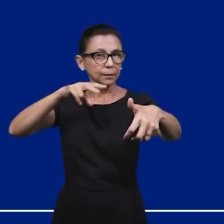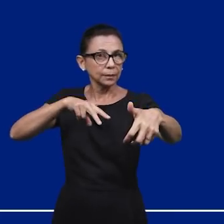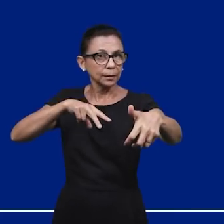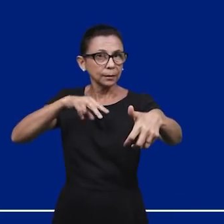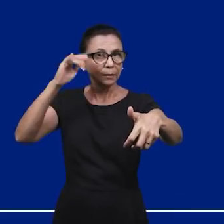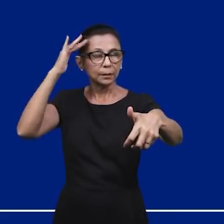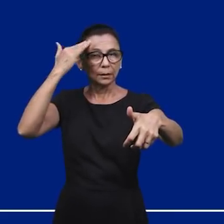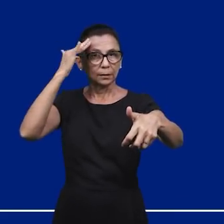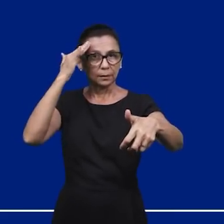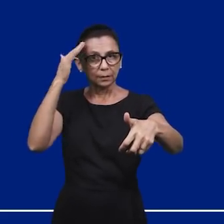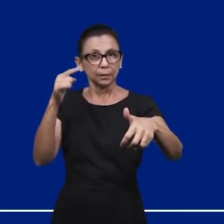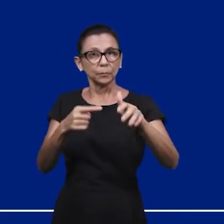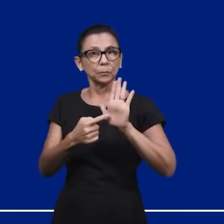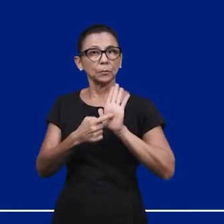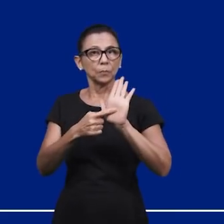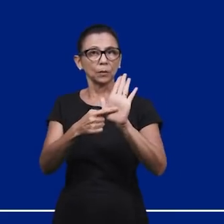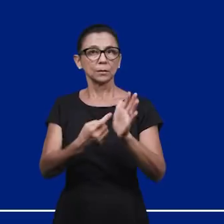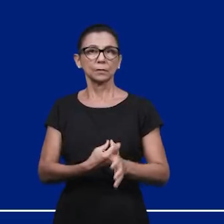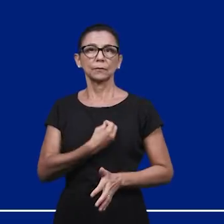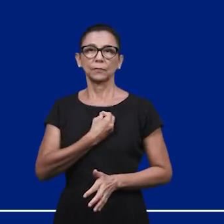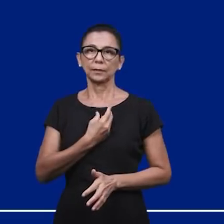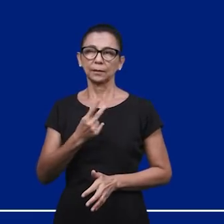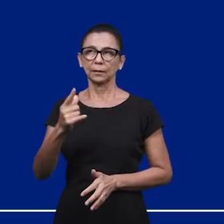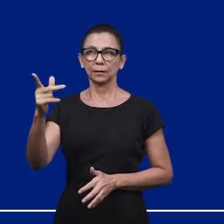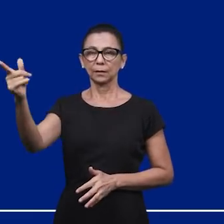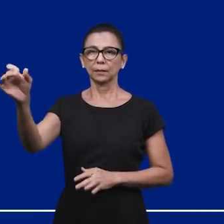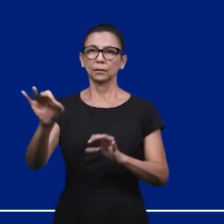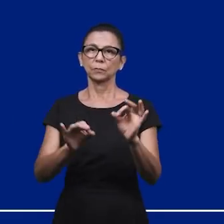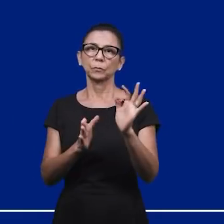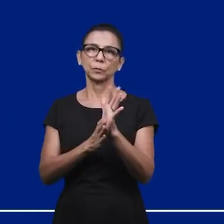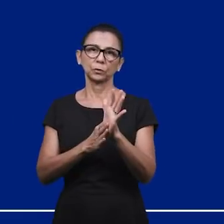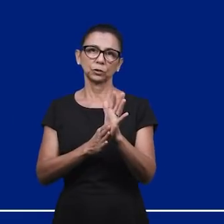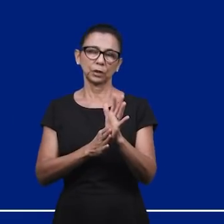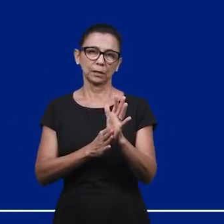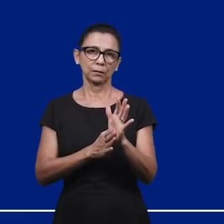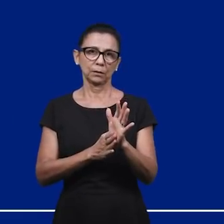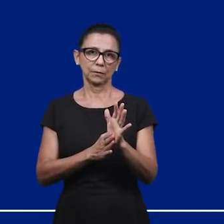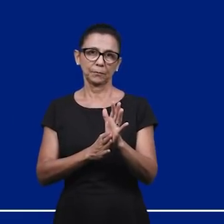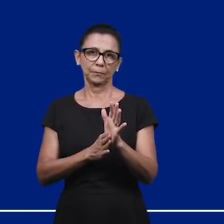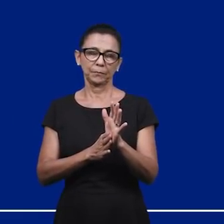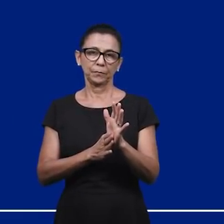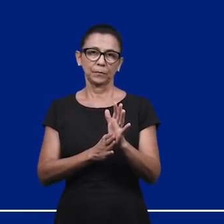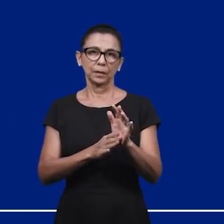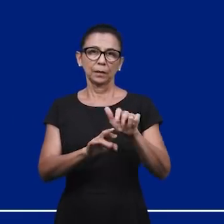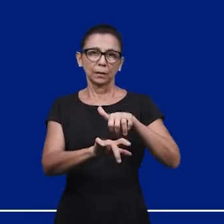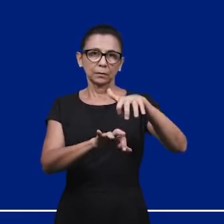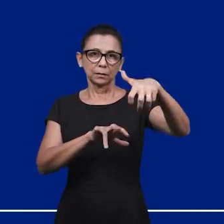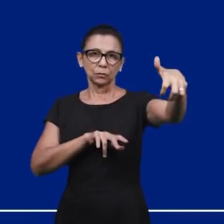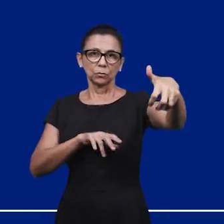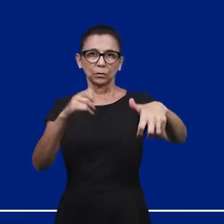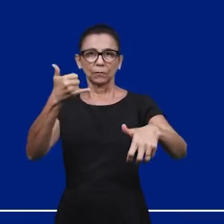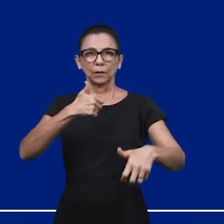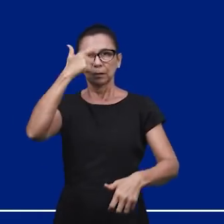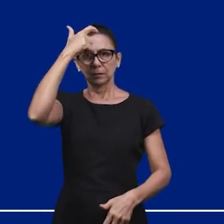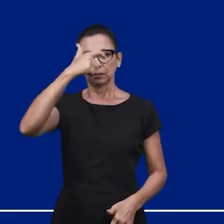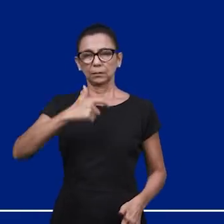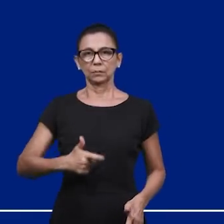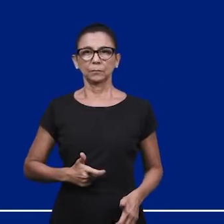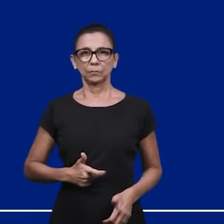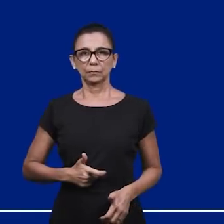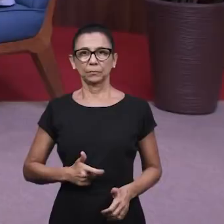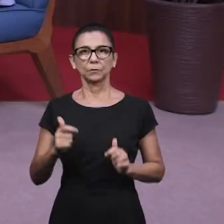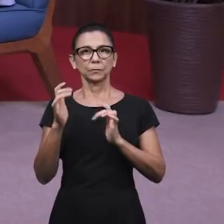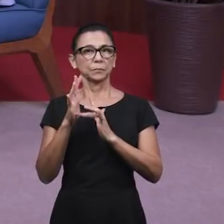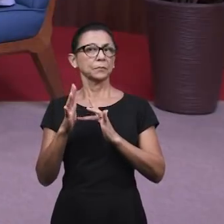eterna. E são elas, ou seja, as Escrituras, que de mim testificam. Então, Louvado observe, seja o nome do Senhor. Josias,